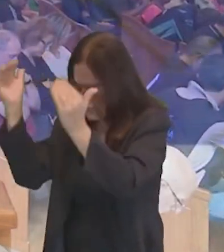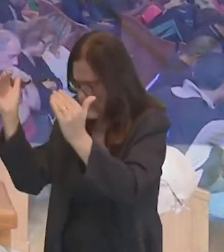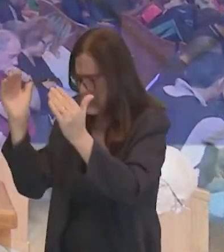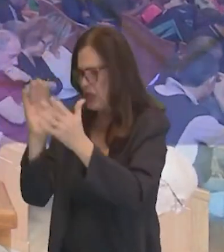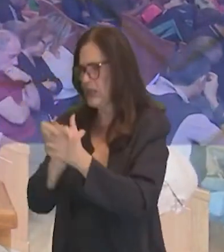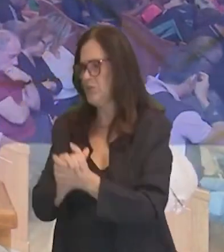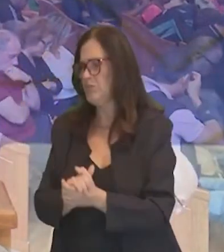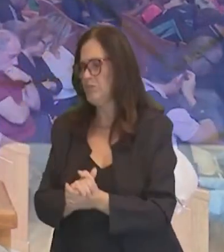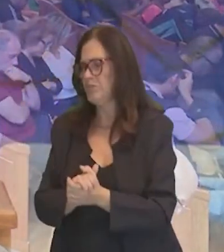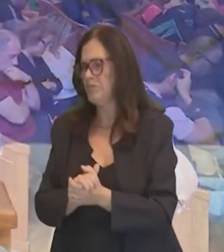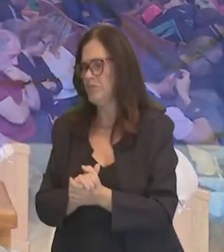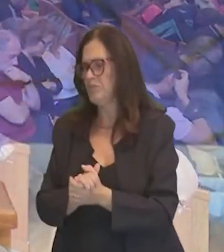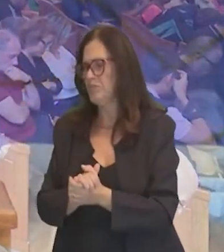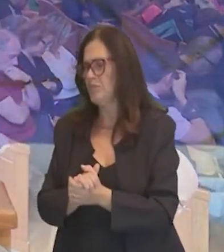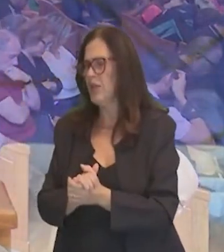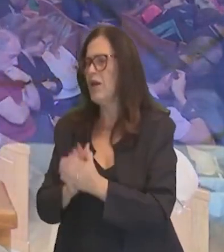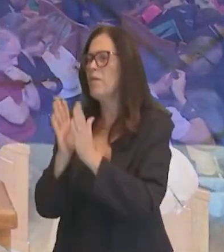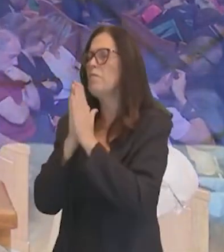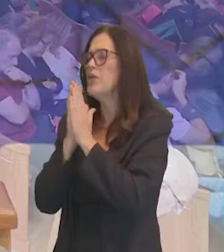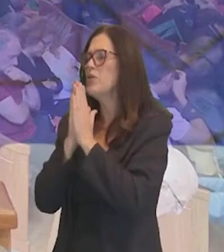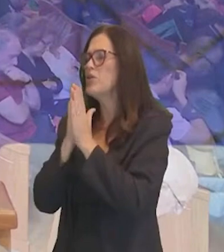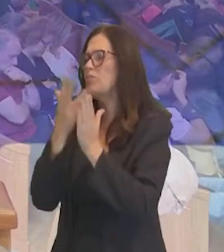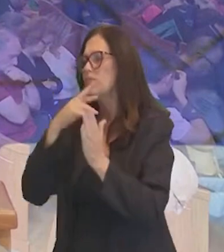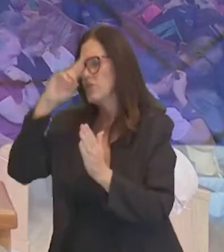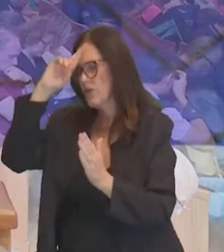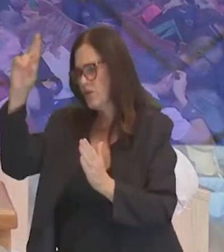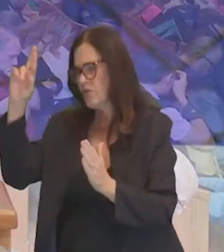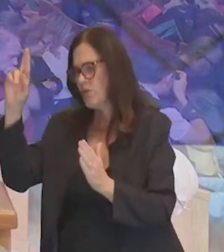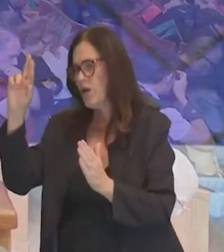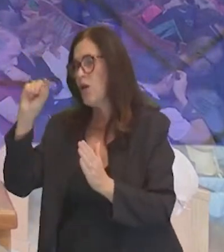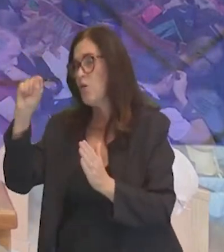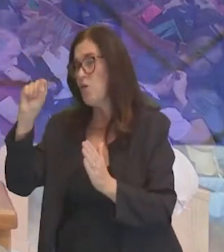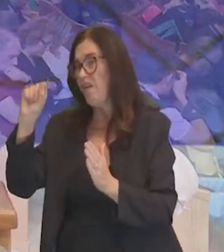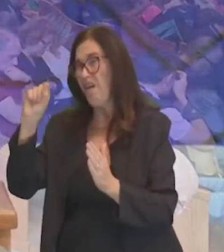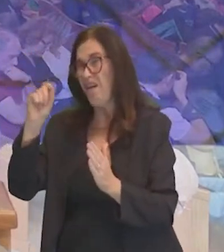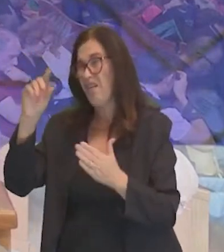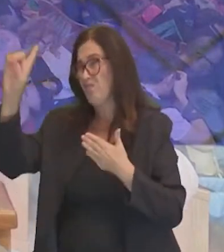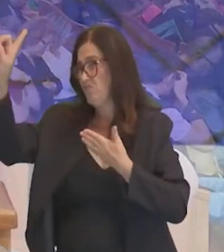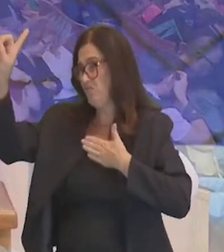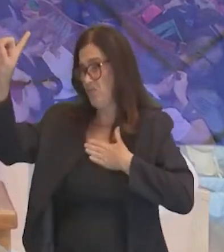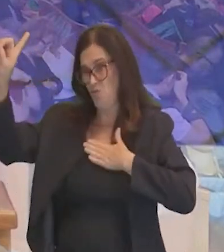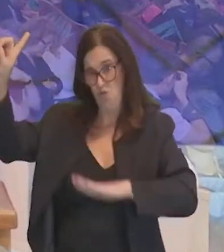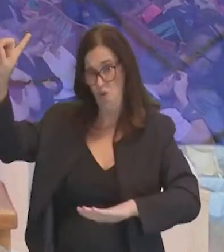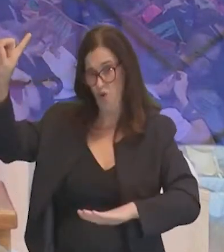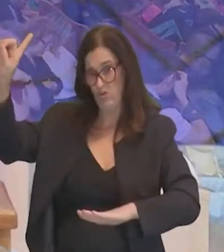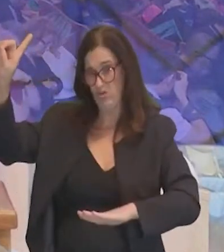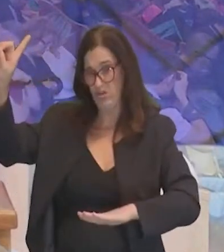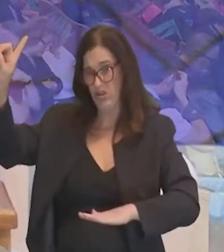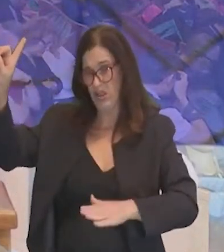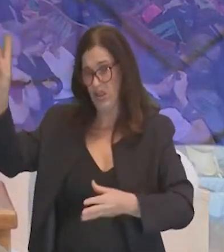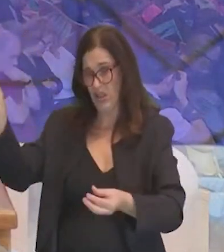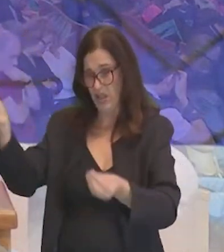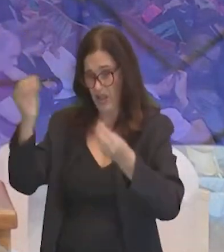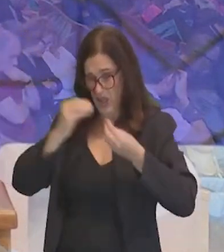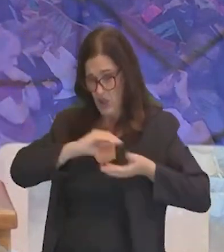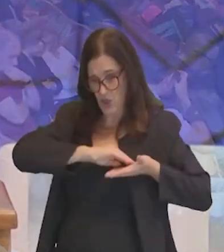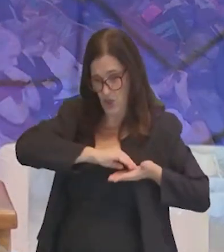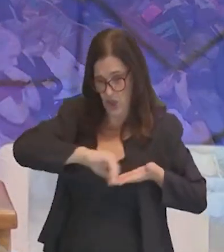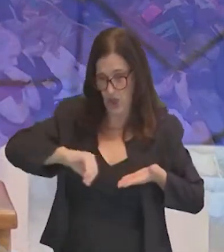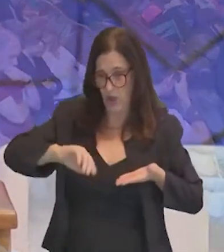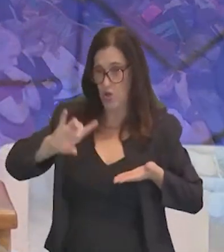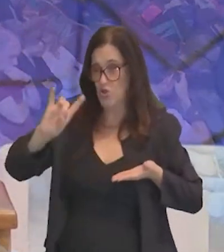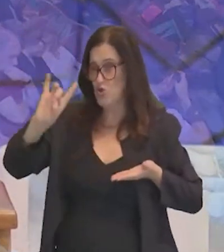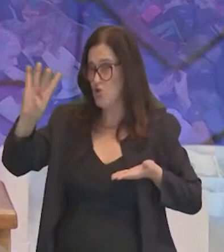Tira de mim, Senhor, aquilo que não te agrada. e coloca em mim apenas o teu